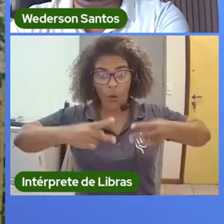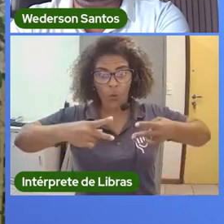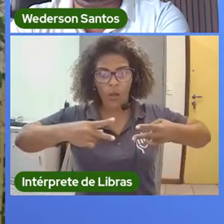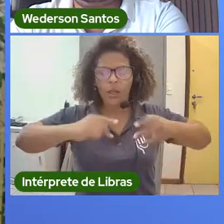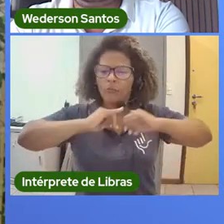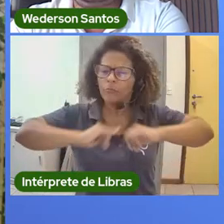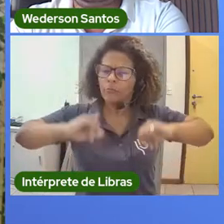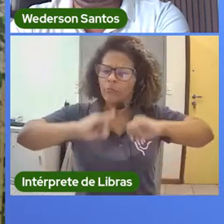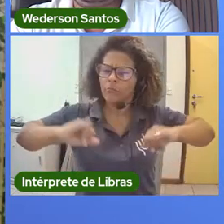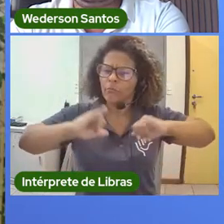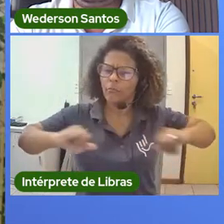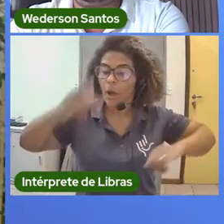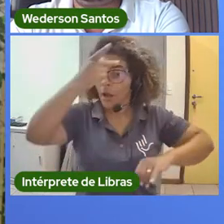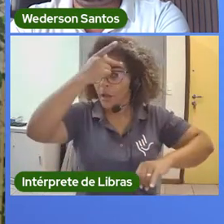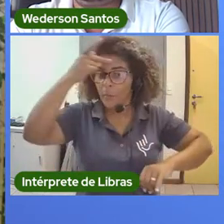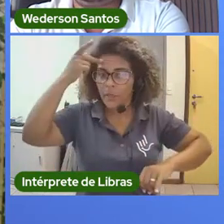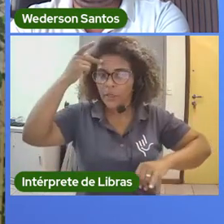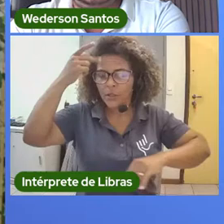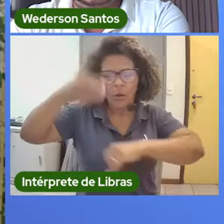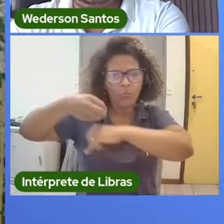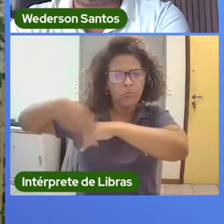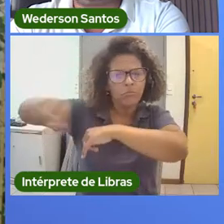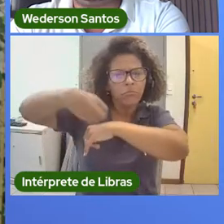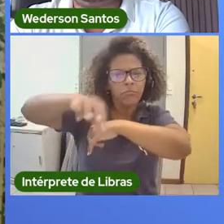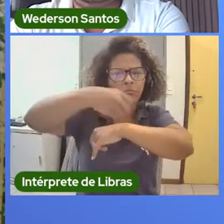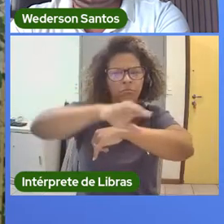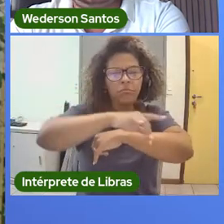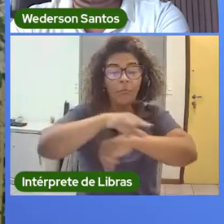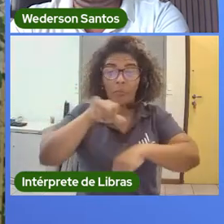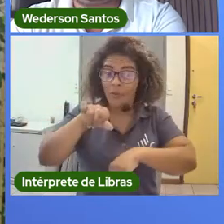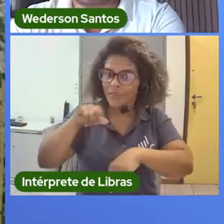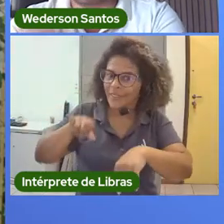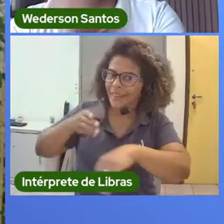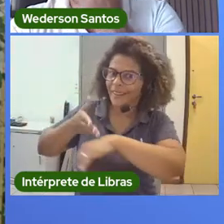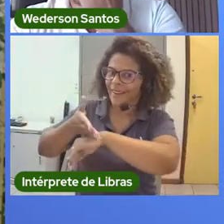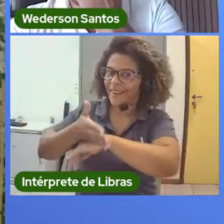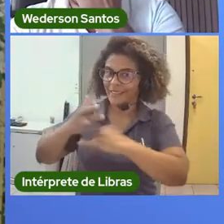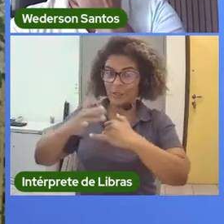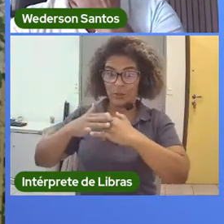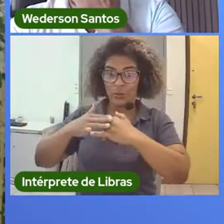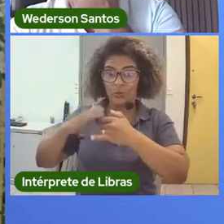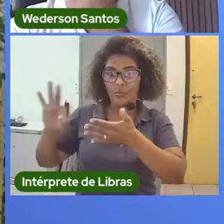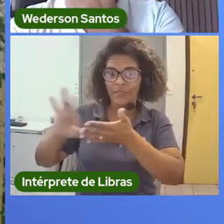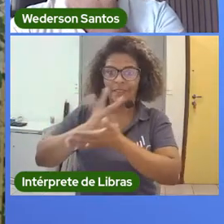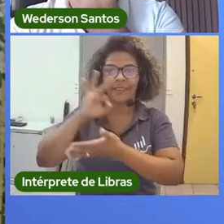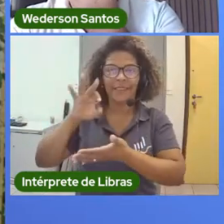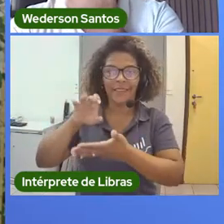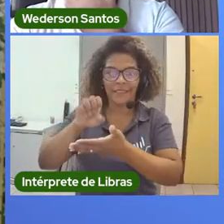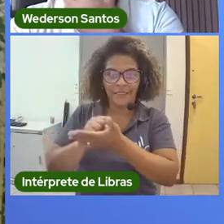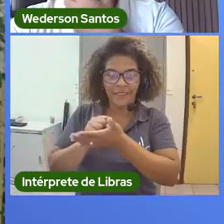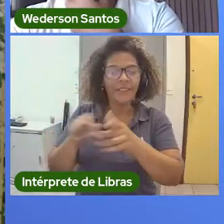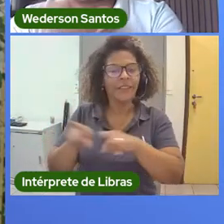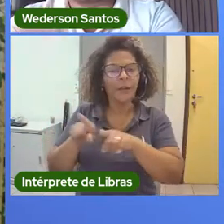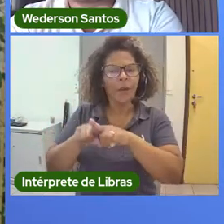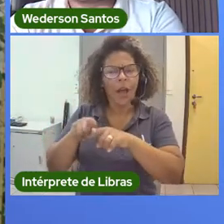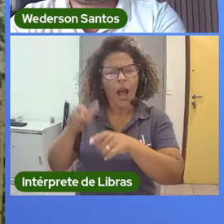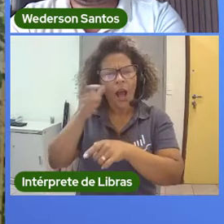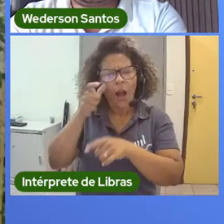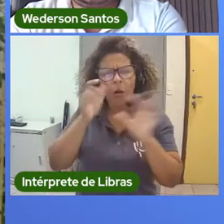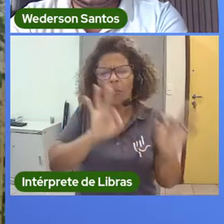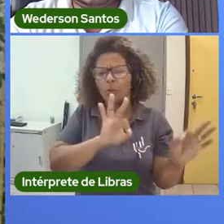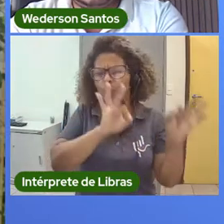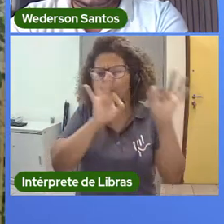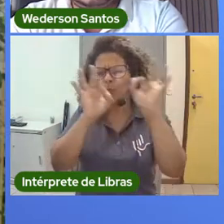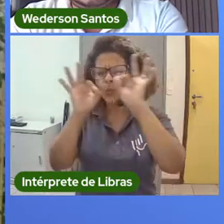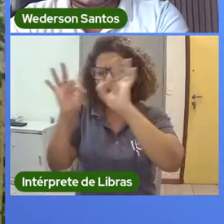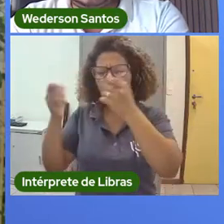mais pessoas, para que possam levar esse conteúdo adiante. Também se inscrevam lá no nosso canal, acompanhem as nossas mídias digitais da Federação,